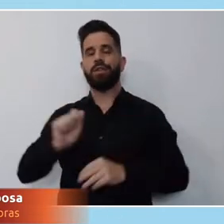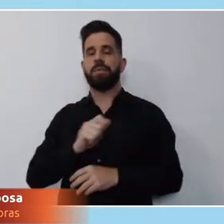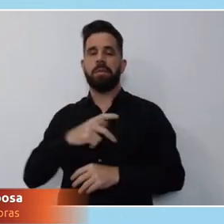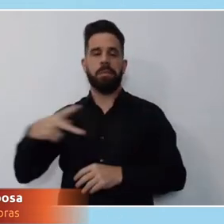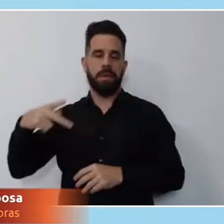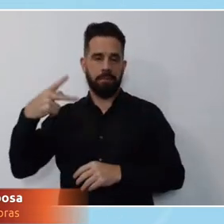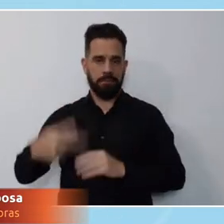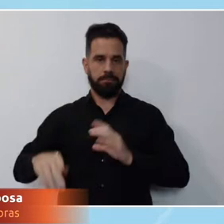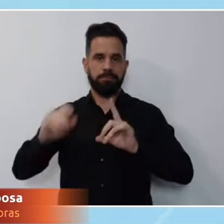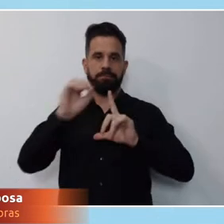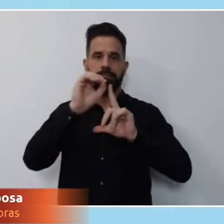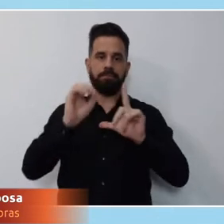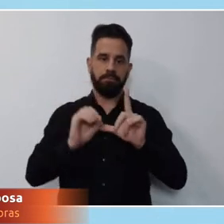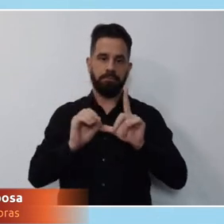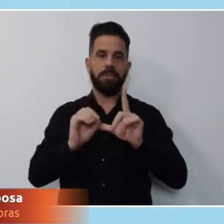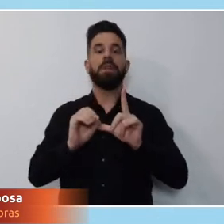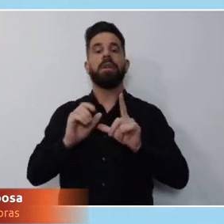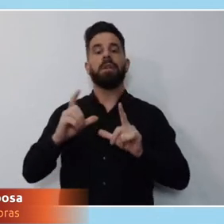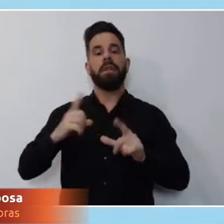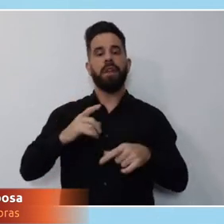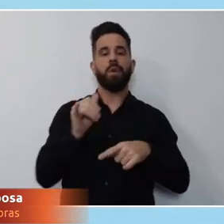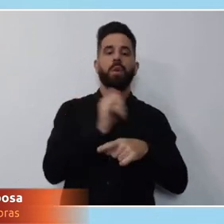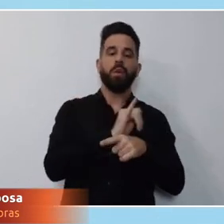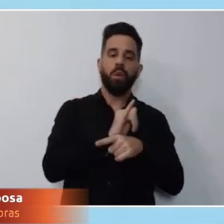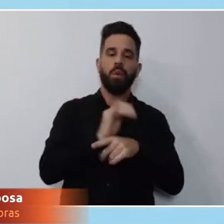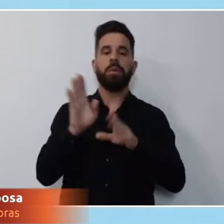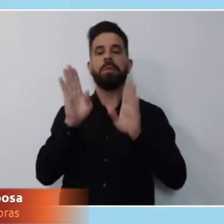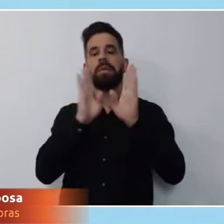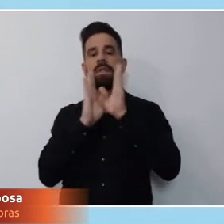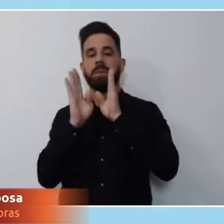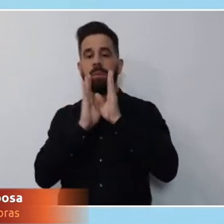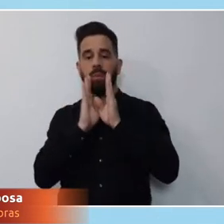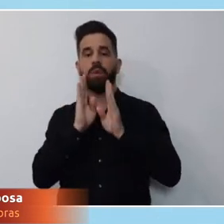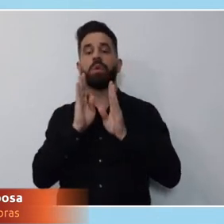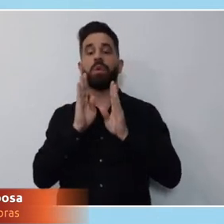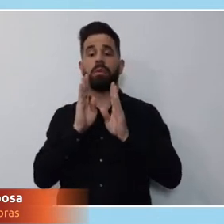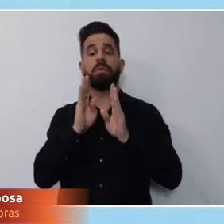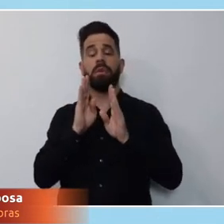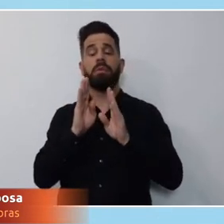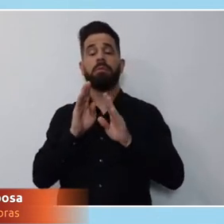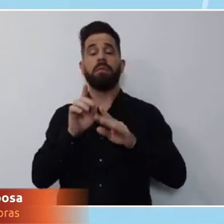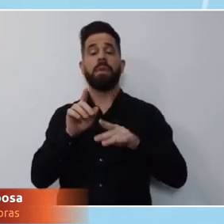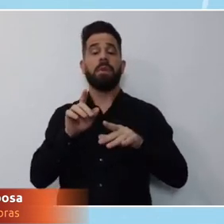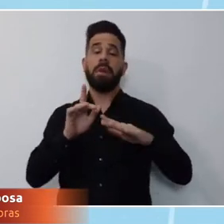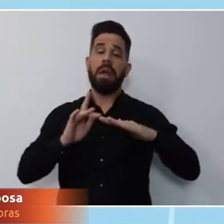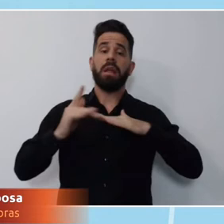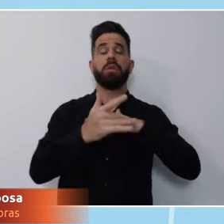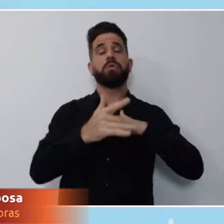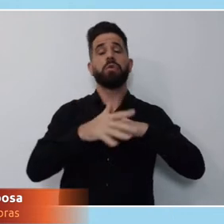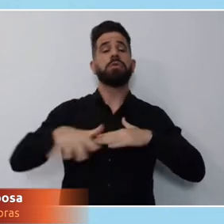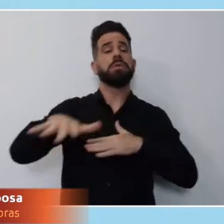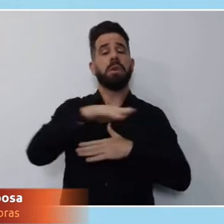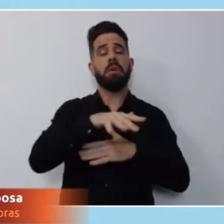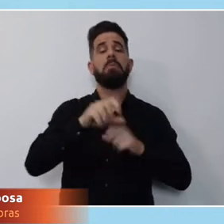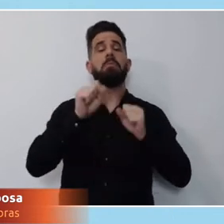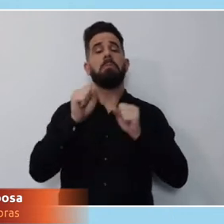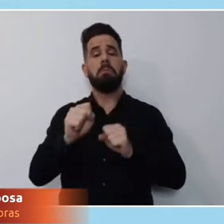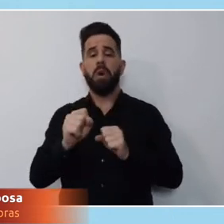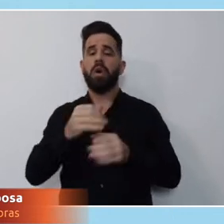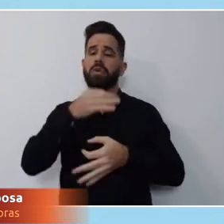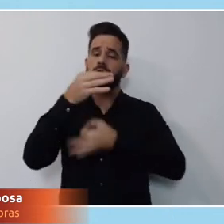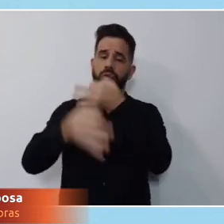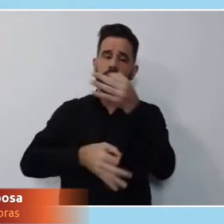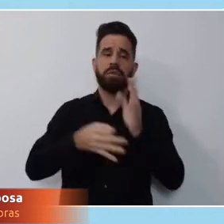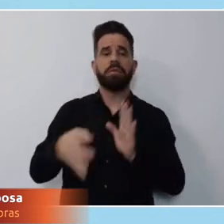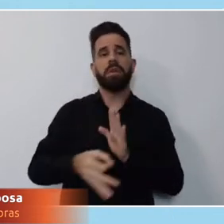no YouTube, no Facebook. E nesses locais você pode até mesmo mandar suas questões, dúvidas, sugestões para a